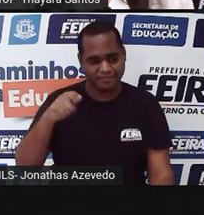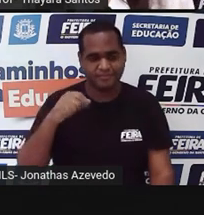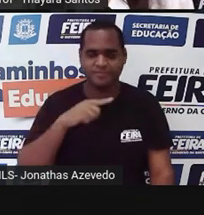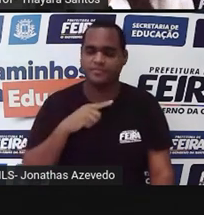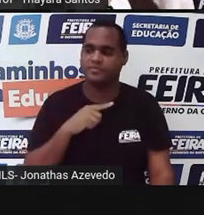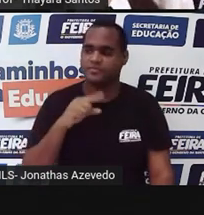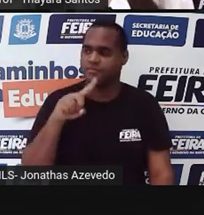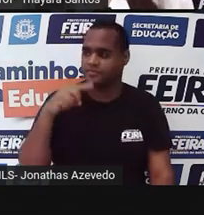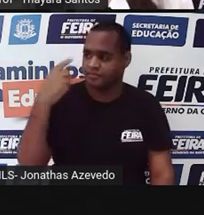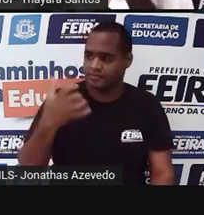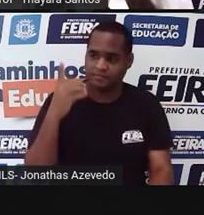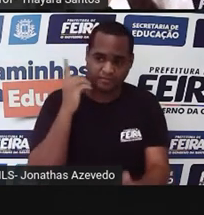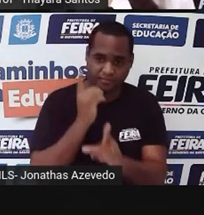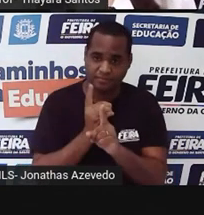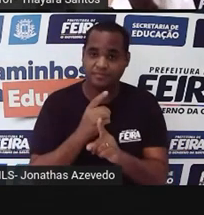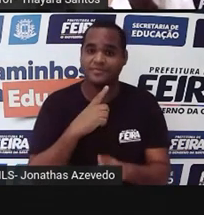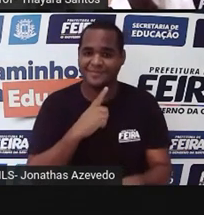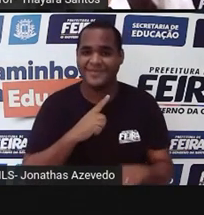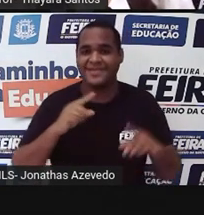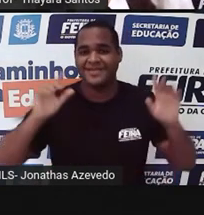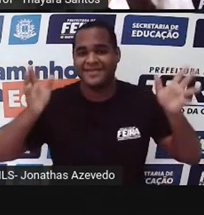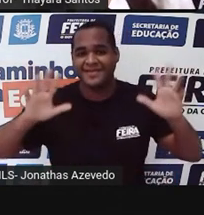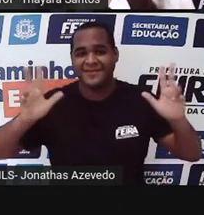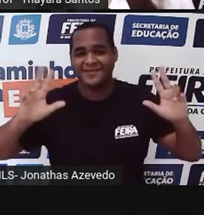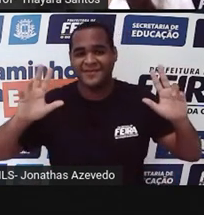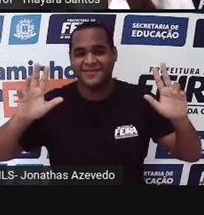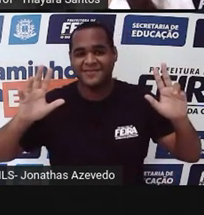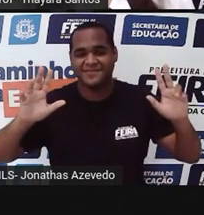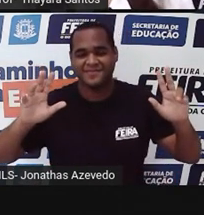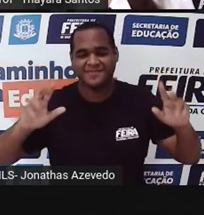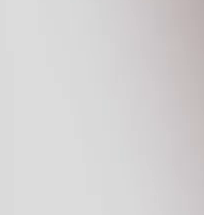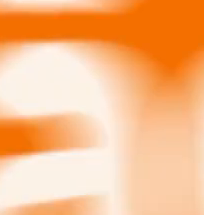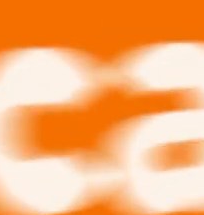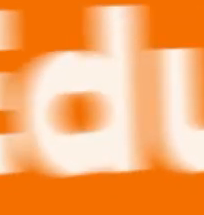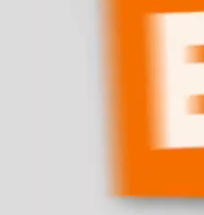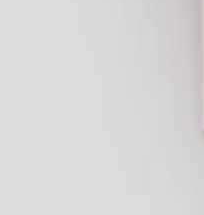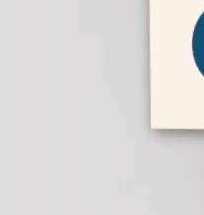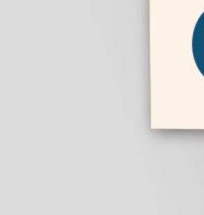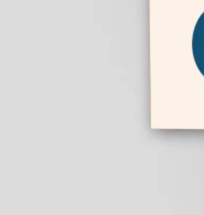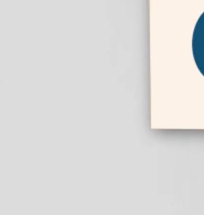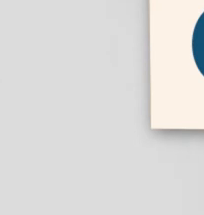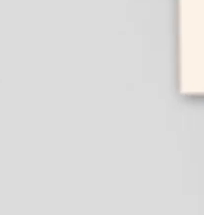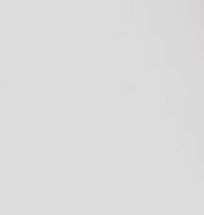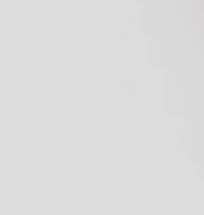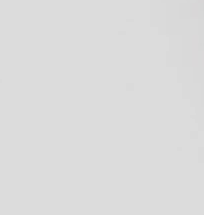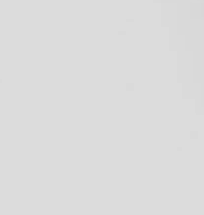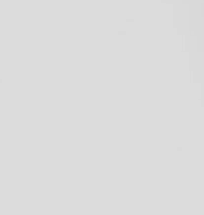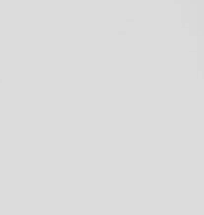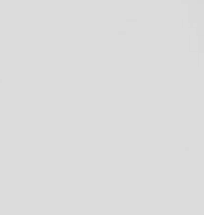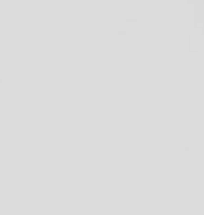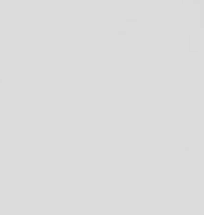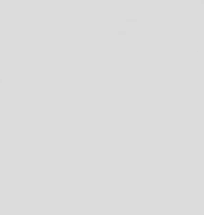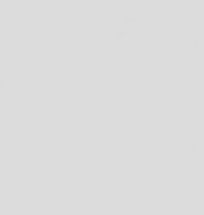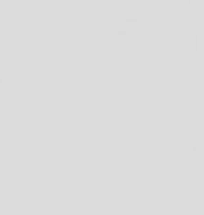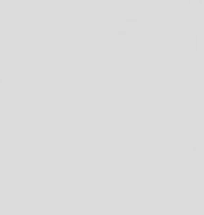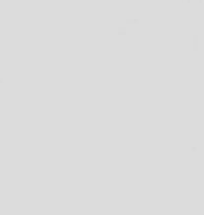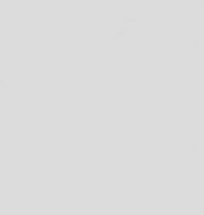na próxima aula a gente se encontra de novo. Tchau, tchau, gente! Até lá! Tchau, tchau! tchau!